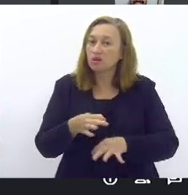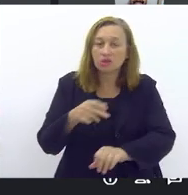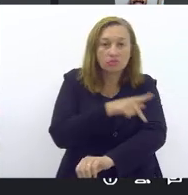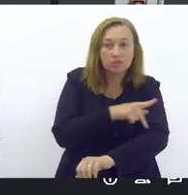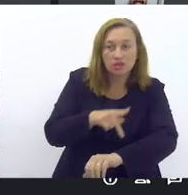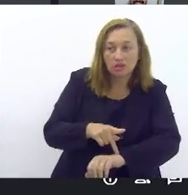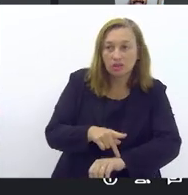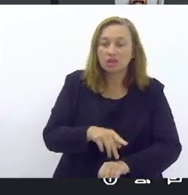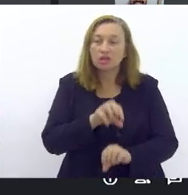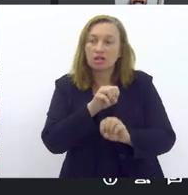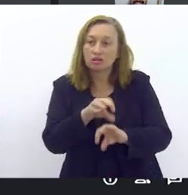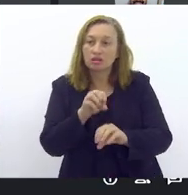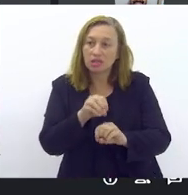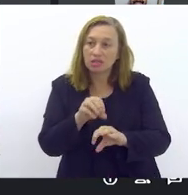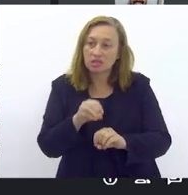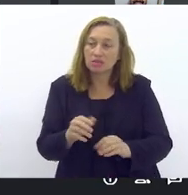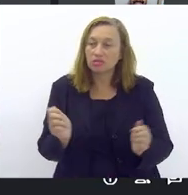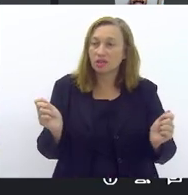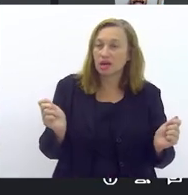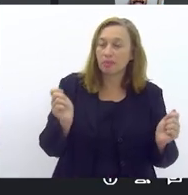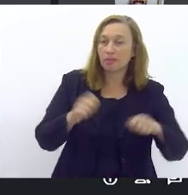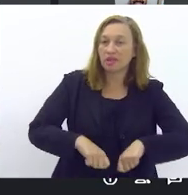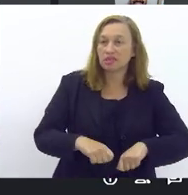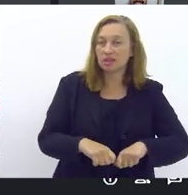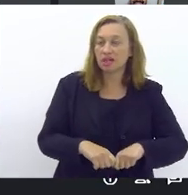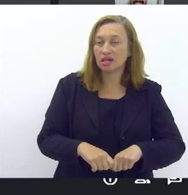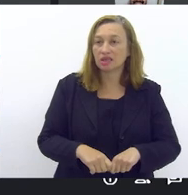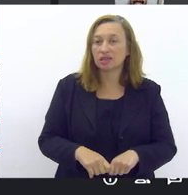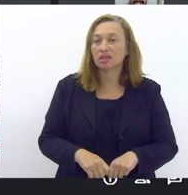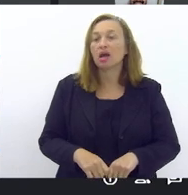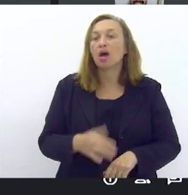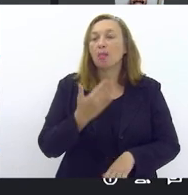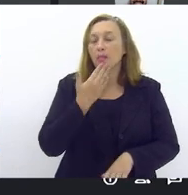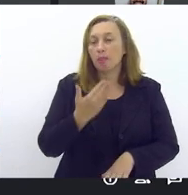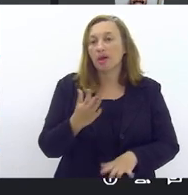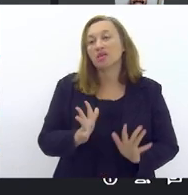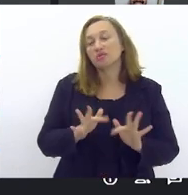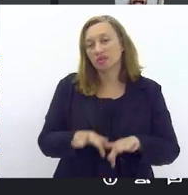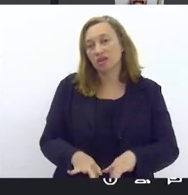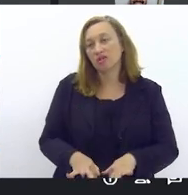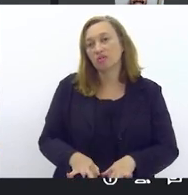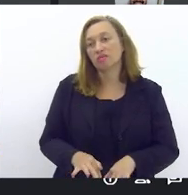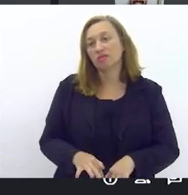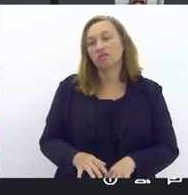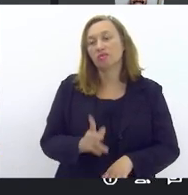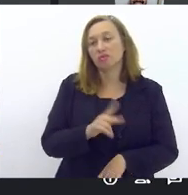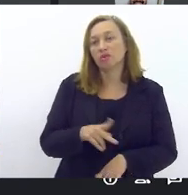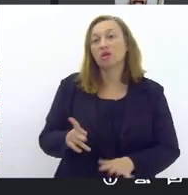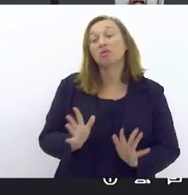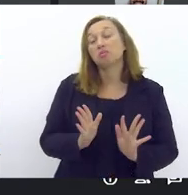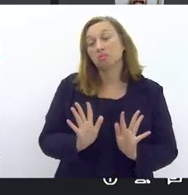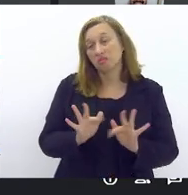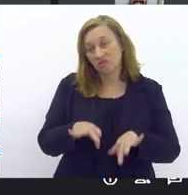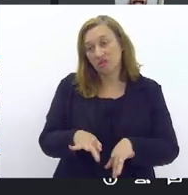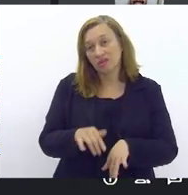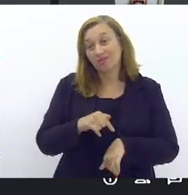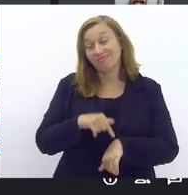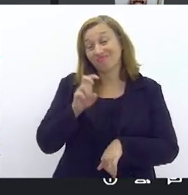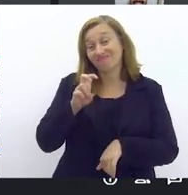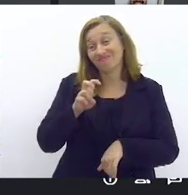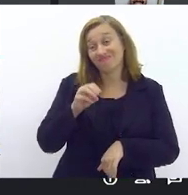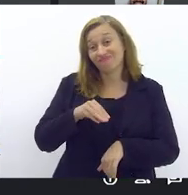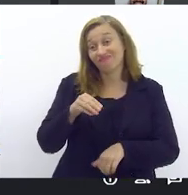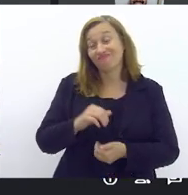da educação de cada cidade. Professora, peço conclusão, por favor. Pois não? Doutora, pedi conclusão, por